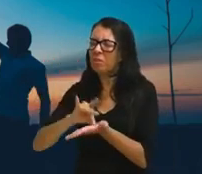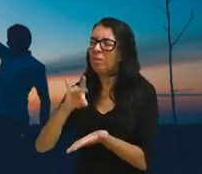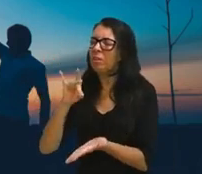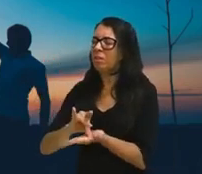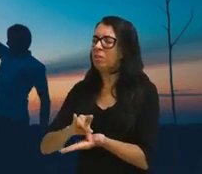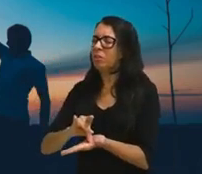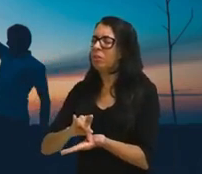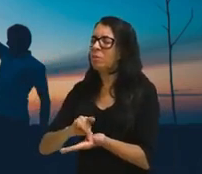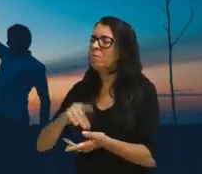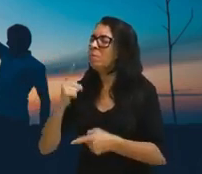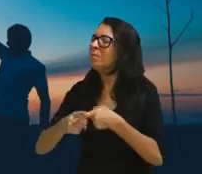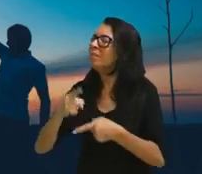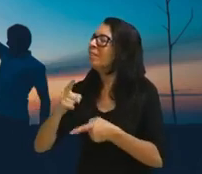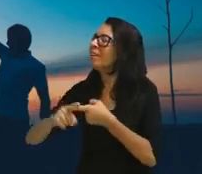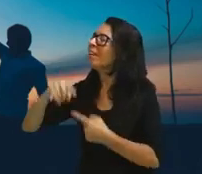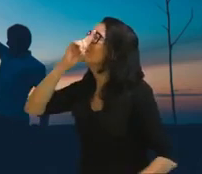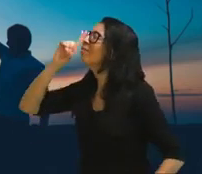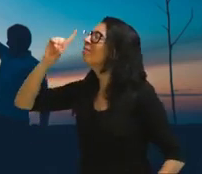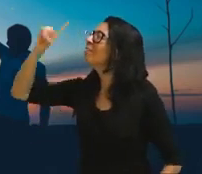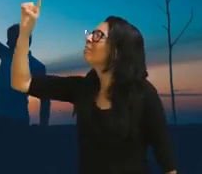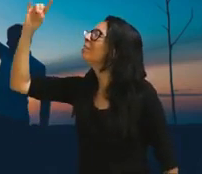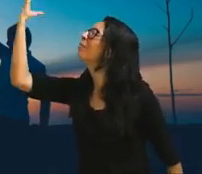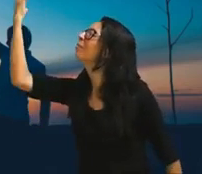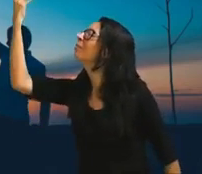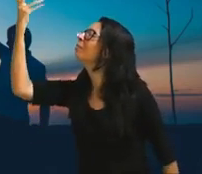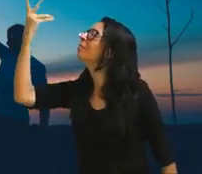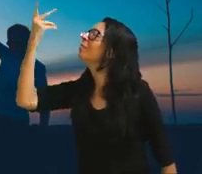fiel. Então o Senhor se faz presente em